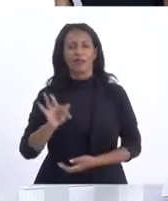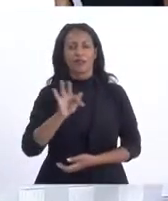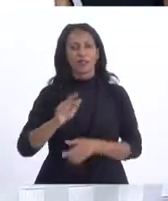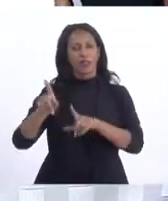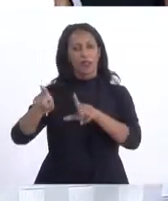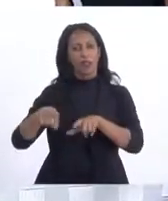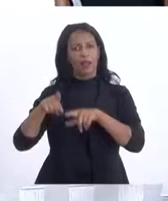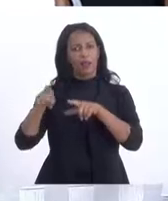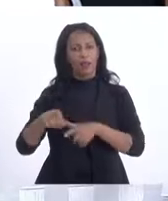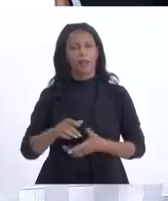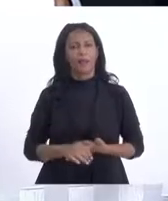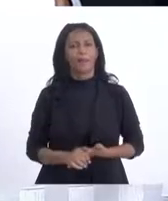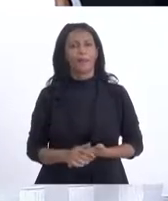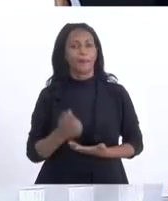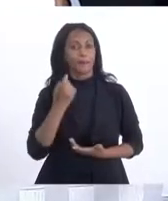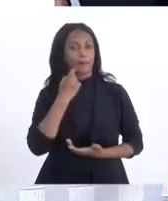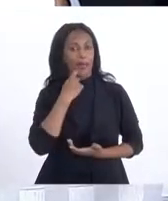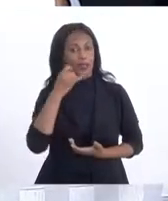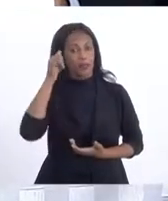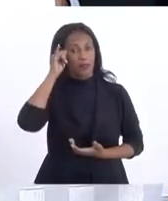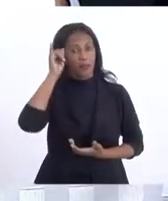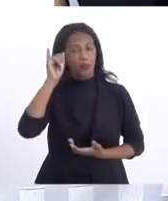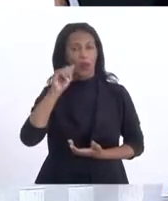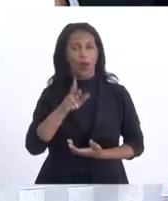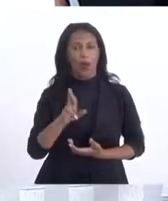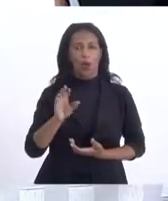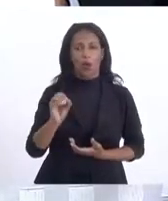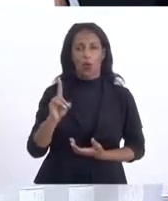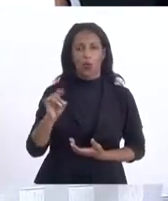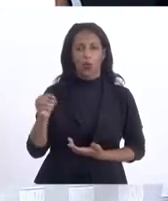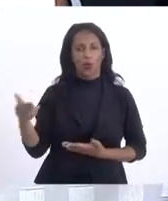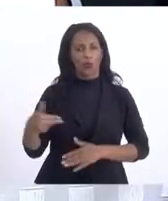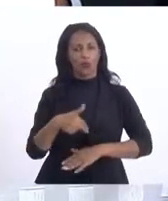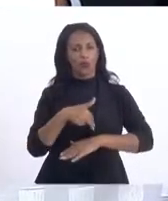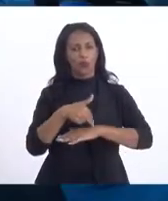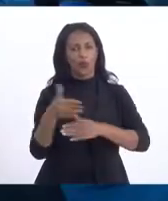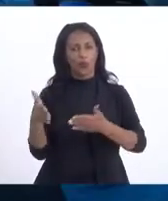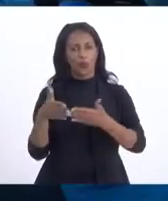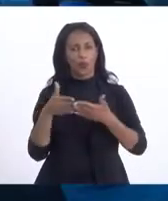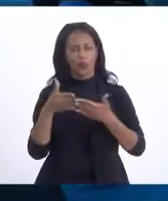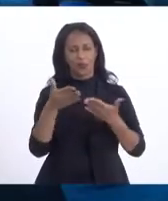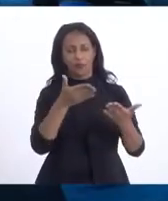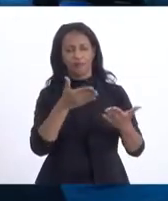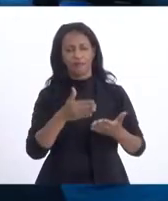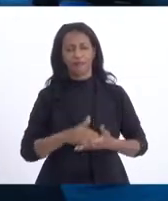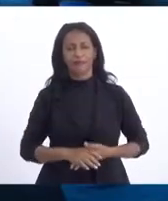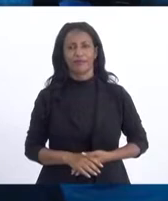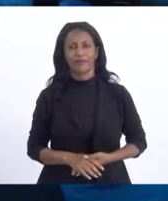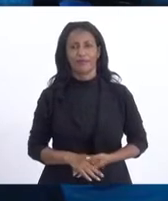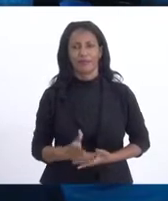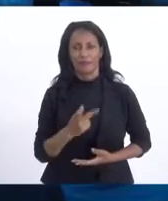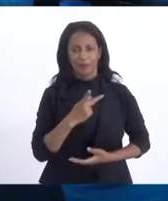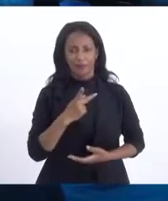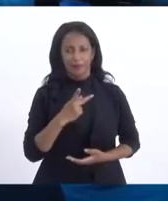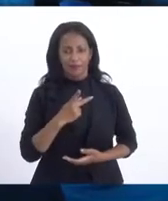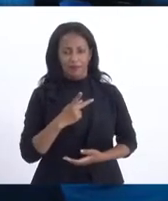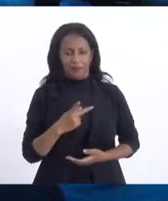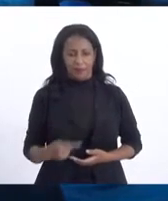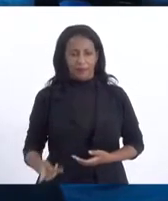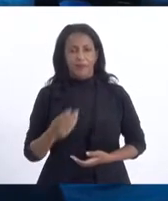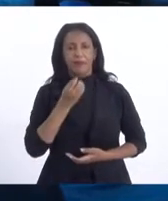Agricultura, Pecuária e Pesca do Estado do Rio de Janeiro, nosso amigo Rodolfo Tavares. Por favor. Presidente, muito bom